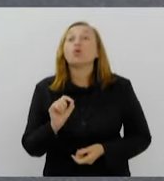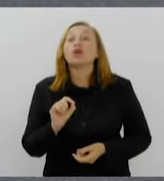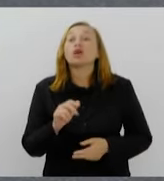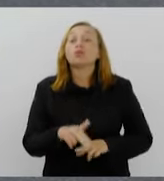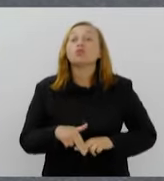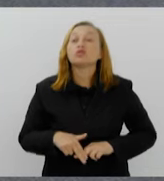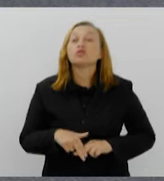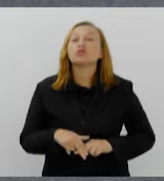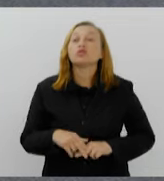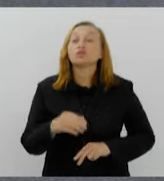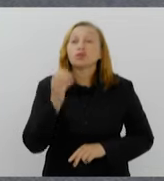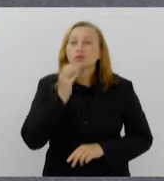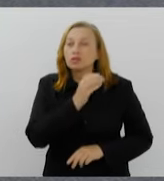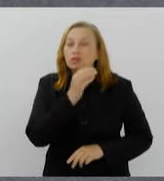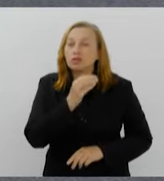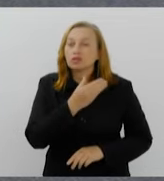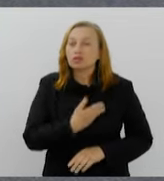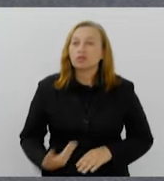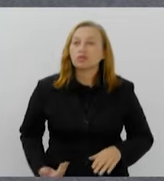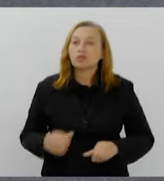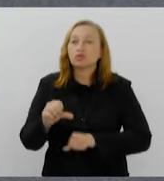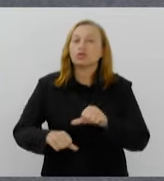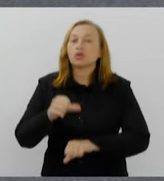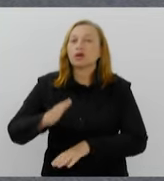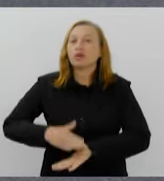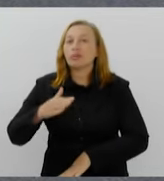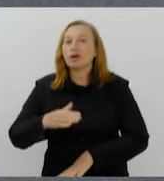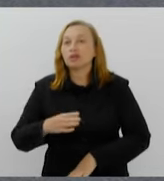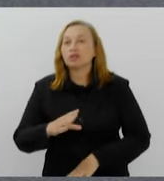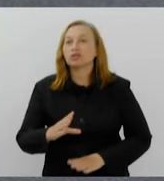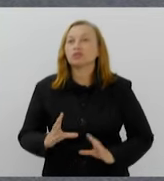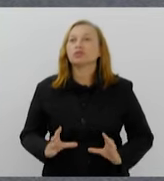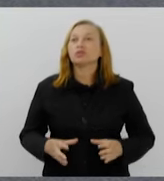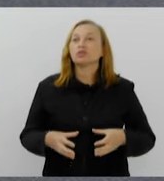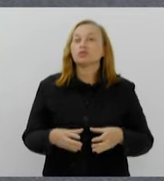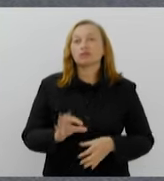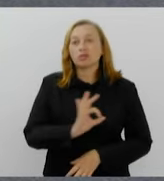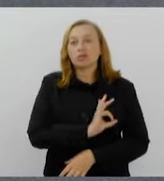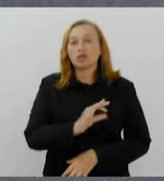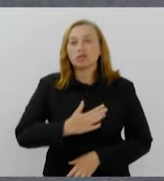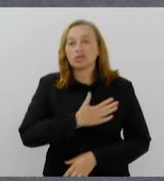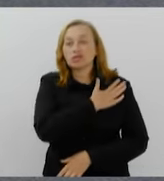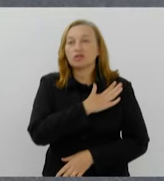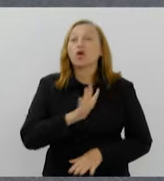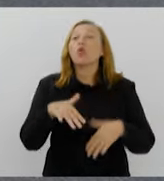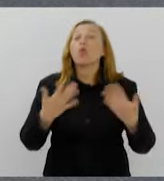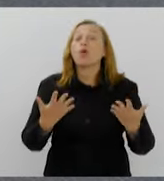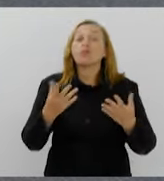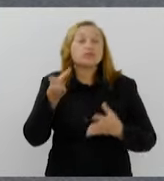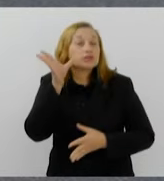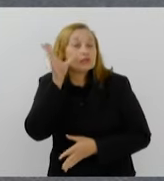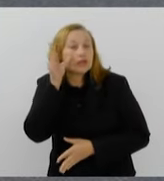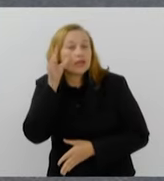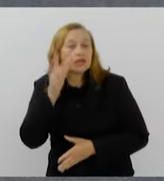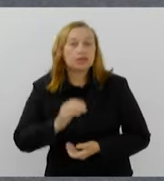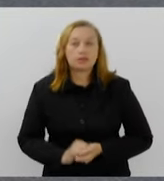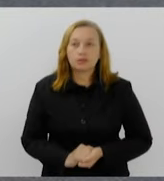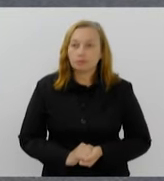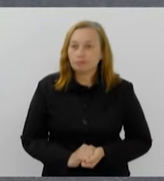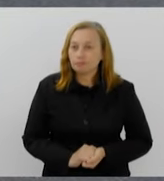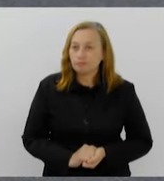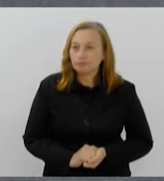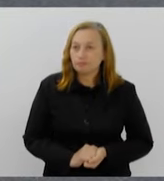governador Cláudio Castro a fazer mais uma troca no comando da polícia civil Quais são os interesses Quais são os